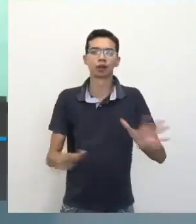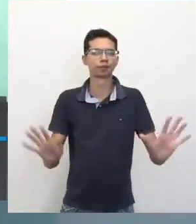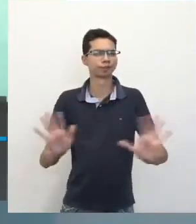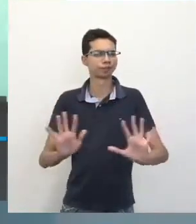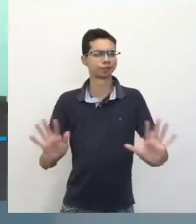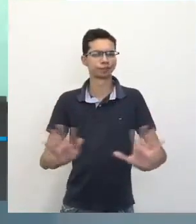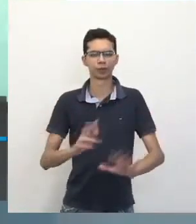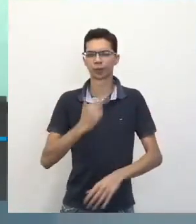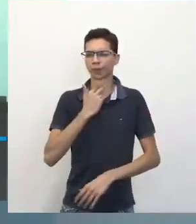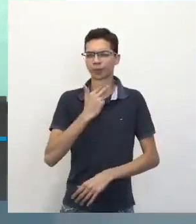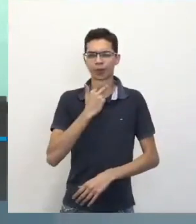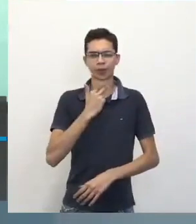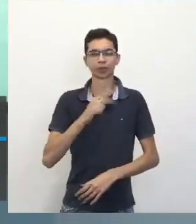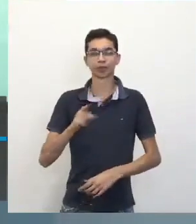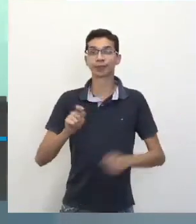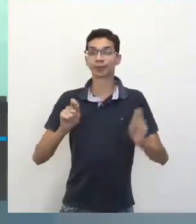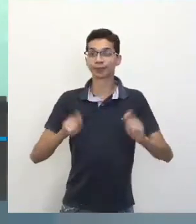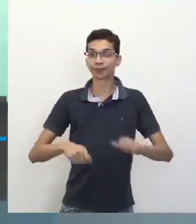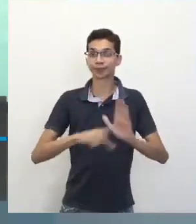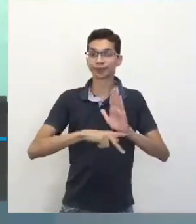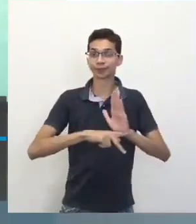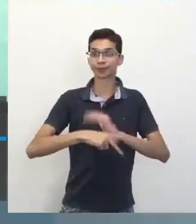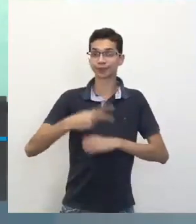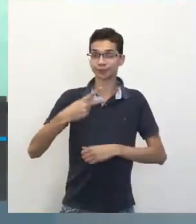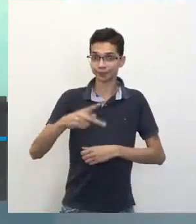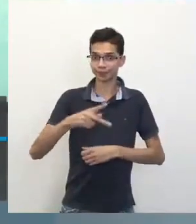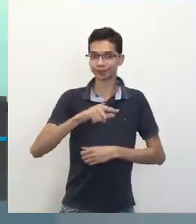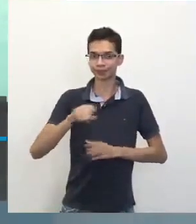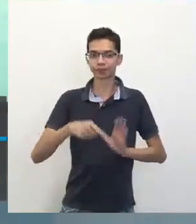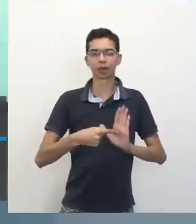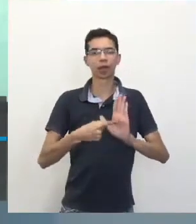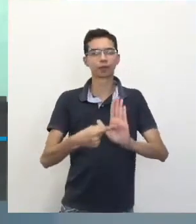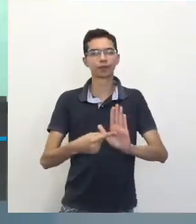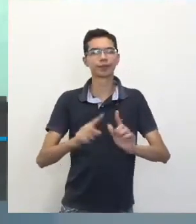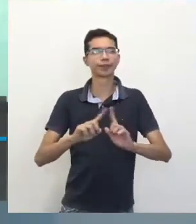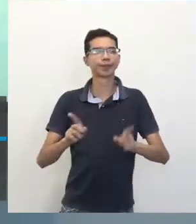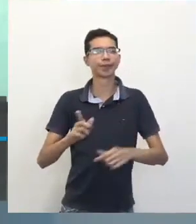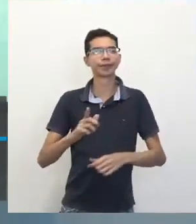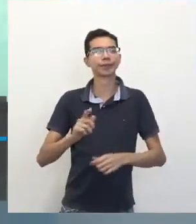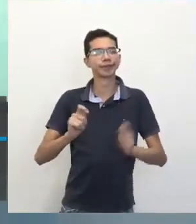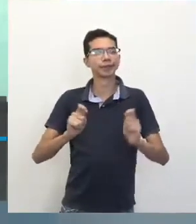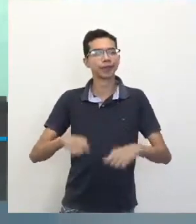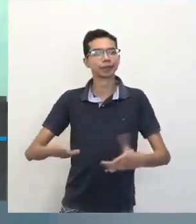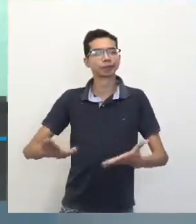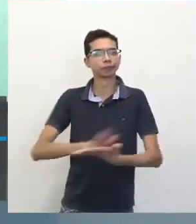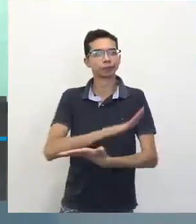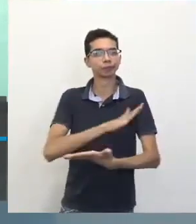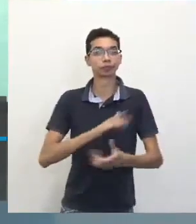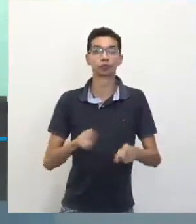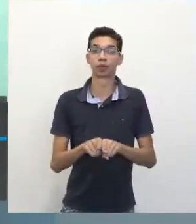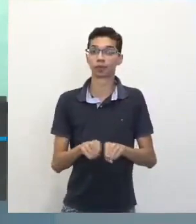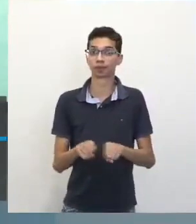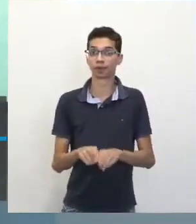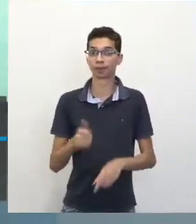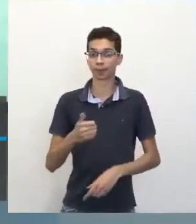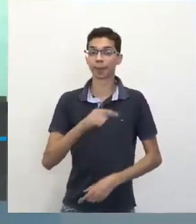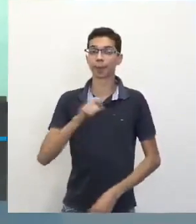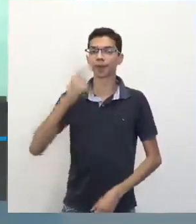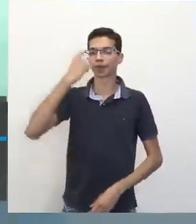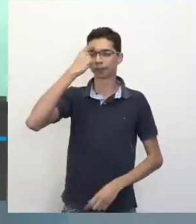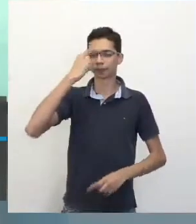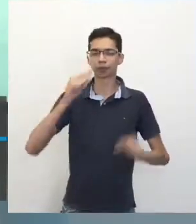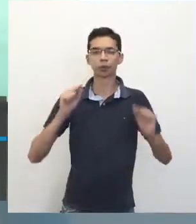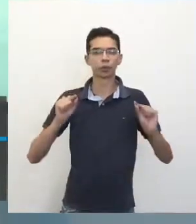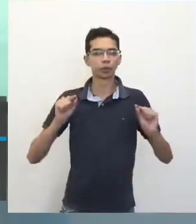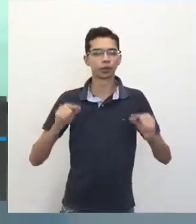conseguir, né, matar o seu projeto antes mesmo de apresentá-lo fisicamente da forma final, tá bom? Então, eu tenho que pensar no orçamento, que é